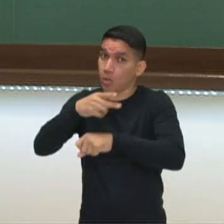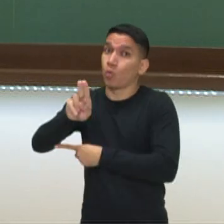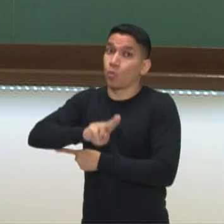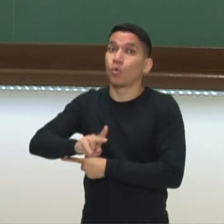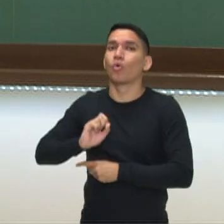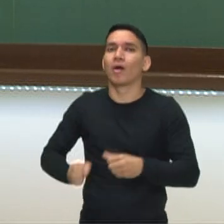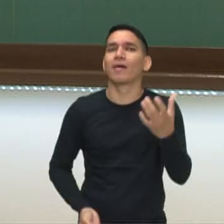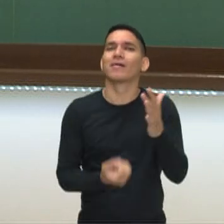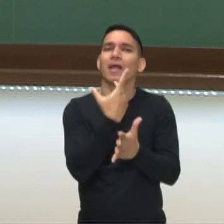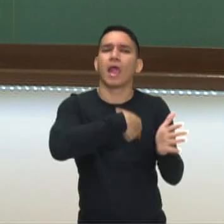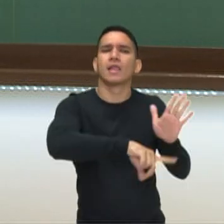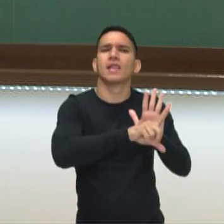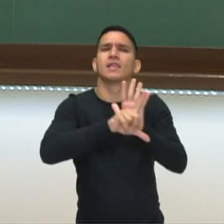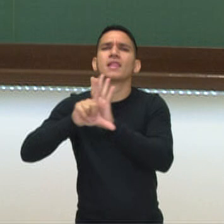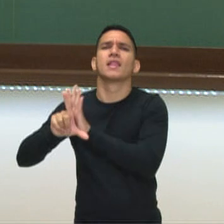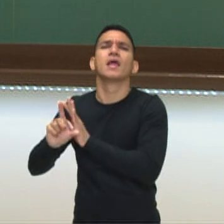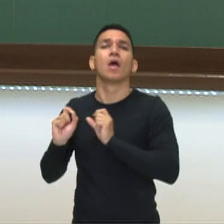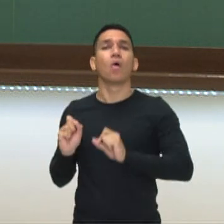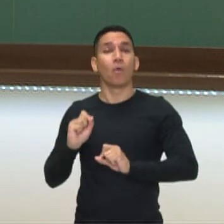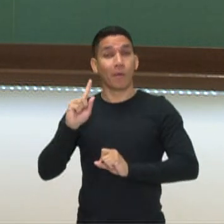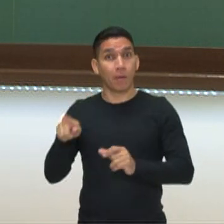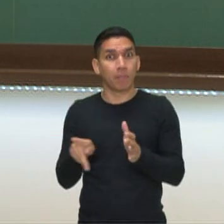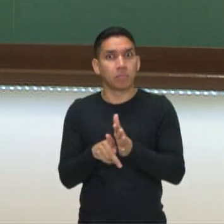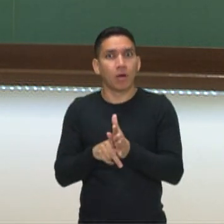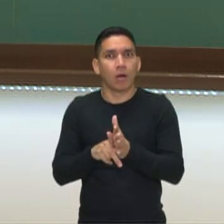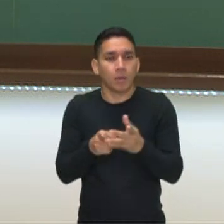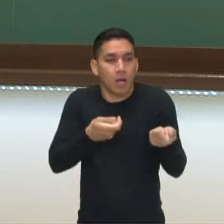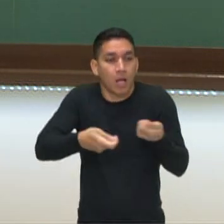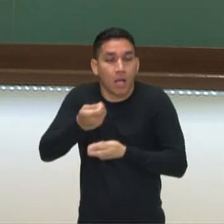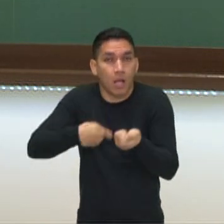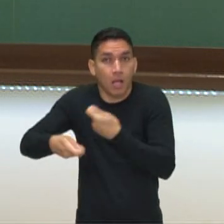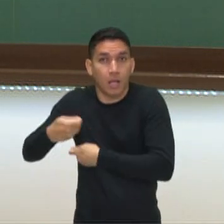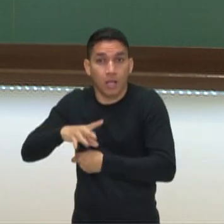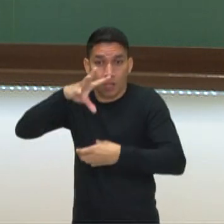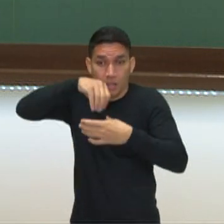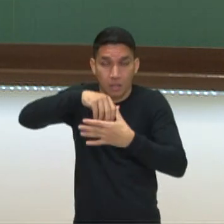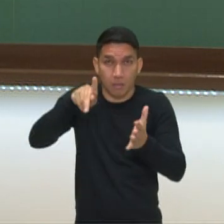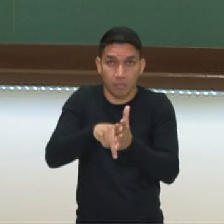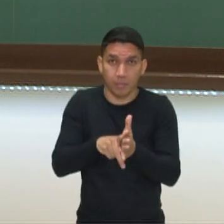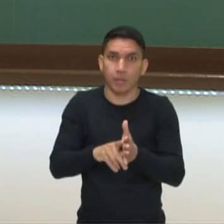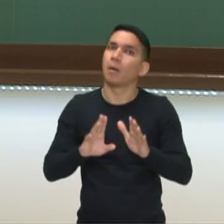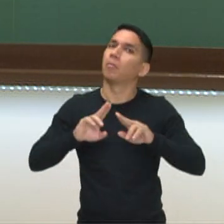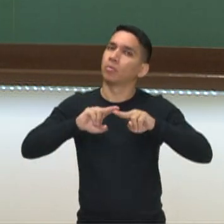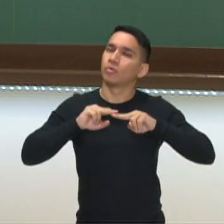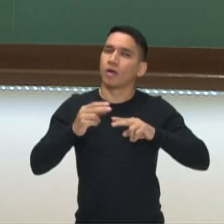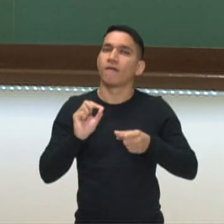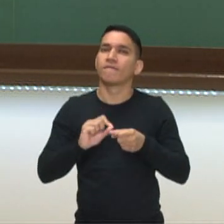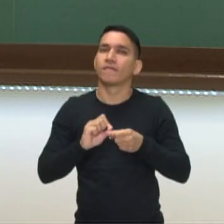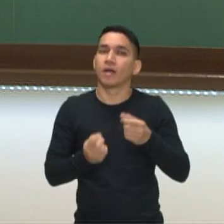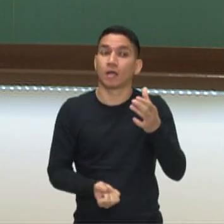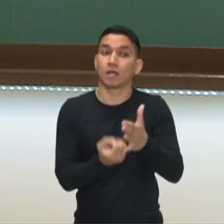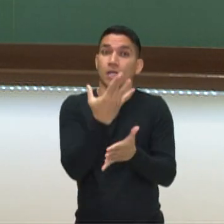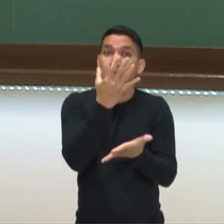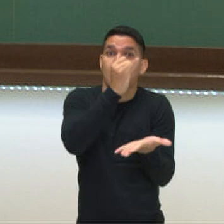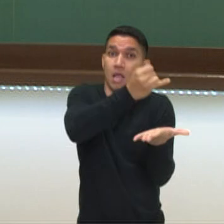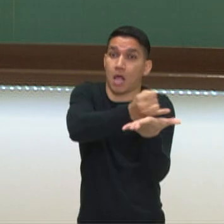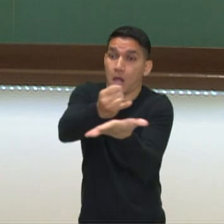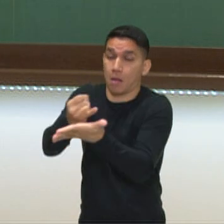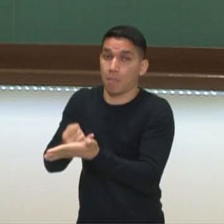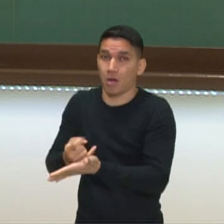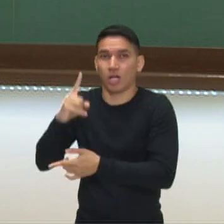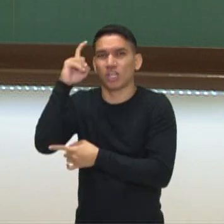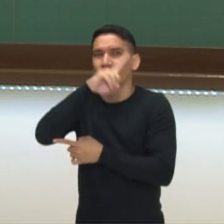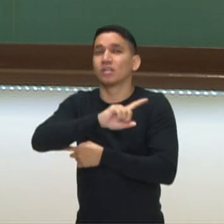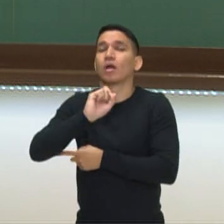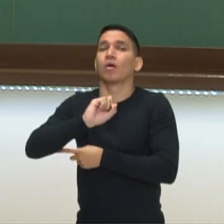que protejam o seu mercado interno, né? Então normalmente eles aumentam impostos ou criam impostos que